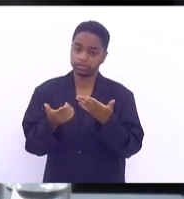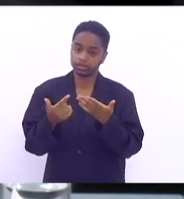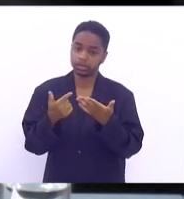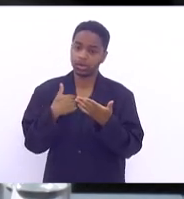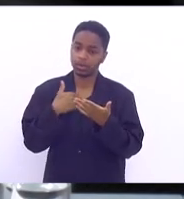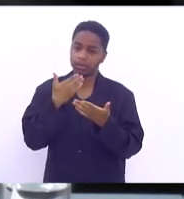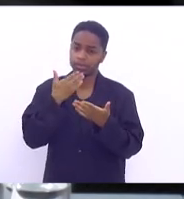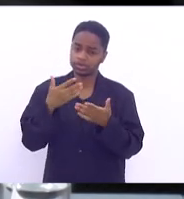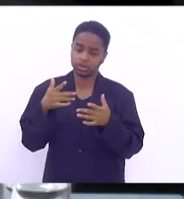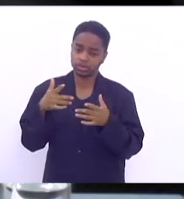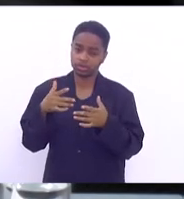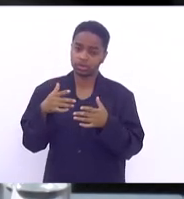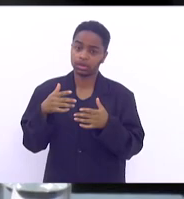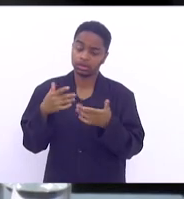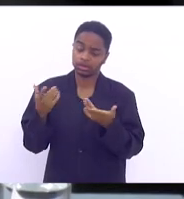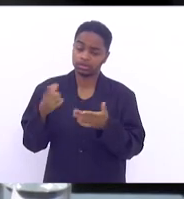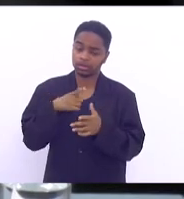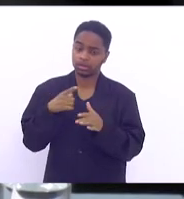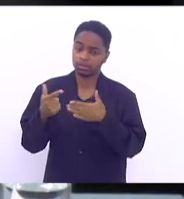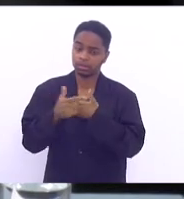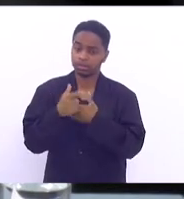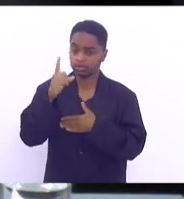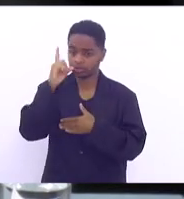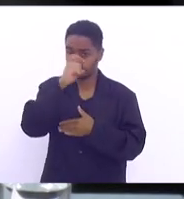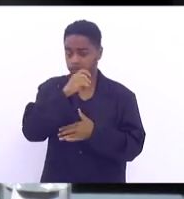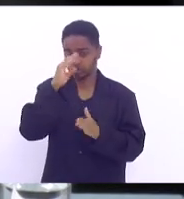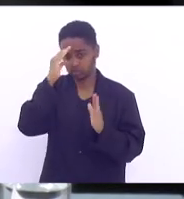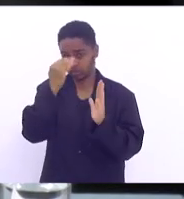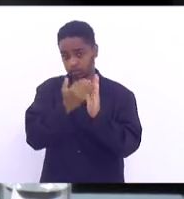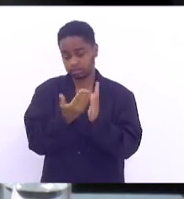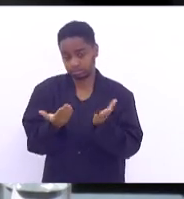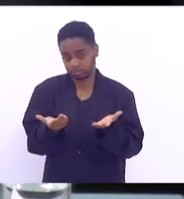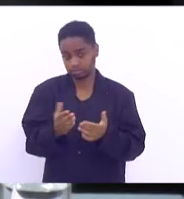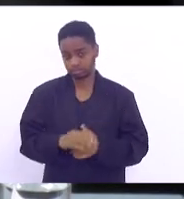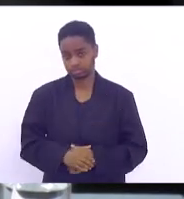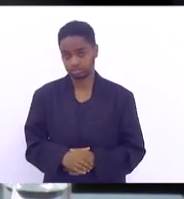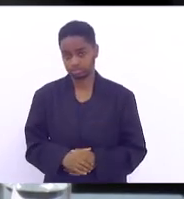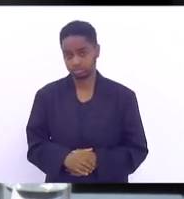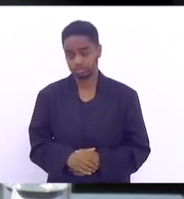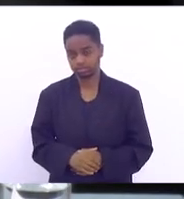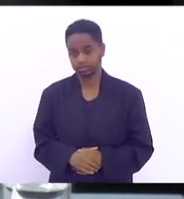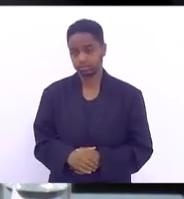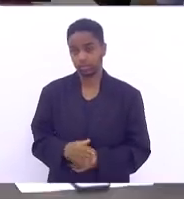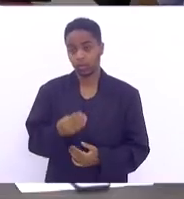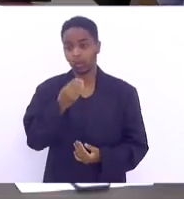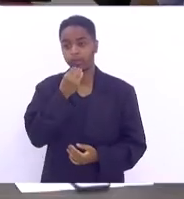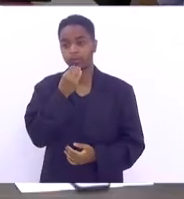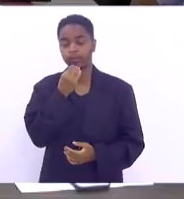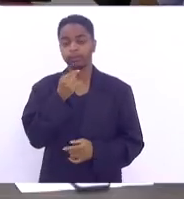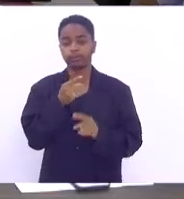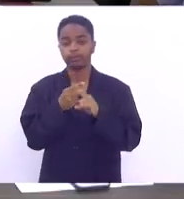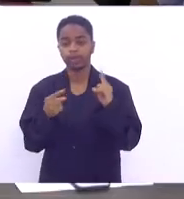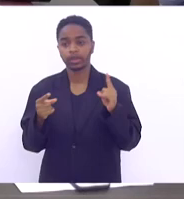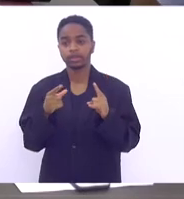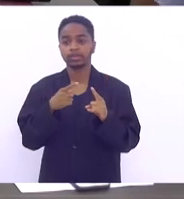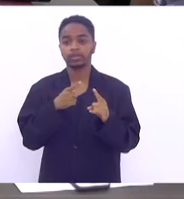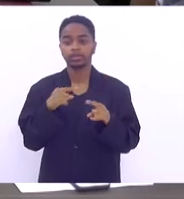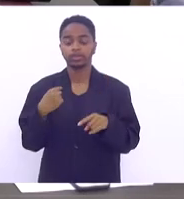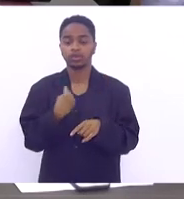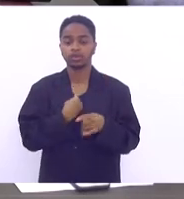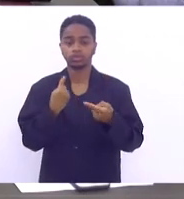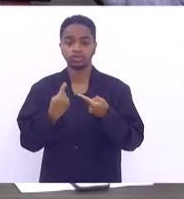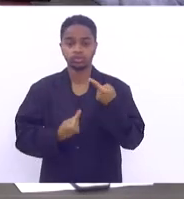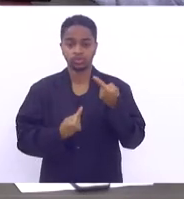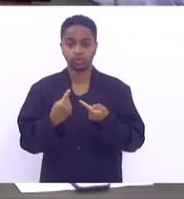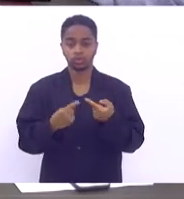daí. Essa função difícil de cumprir. Obviamente que os vetos a gente entra no mérito e tem